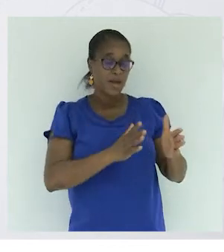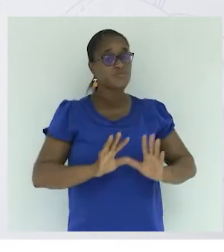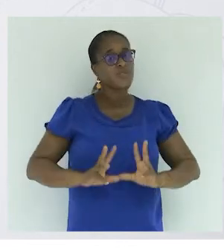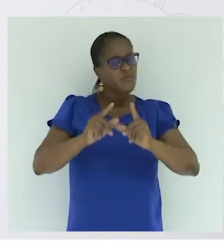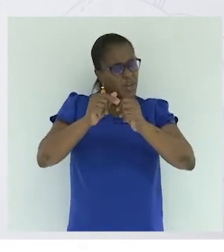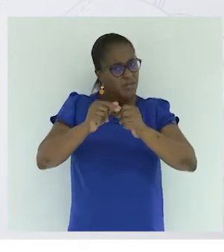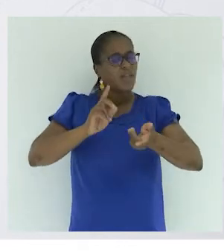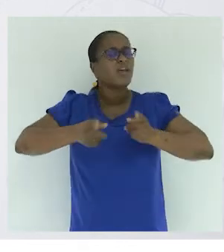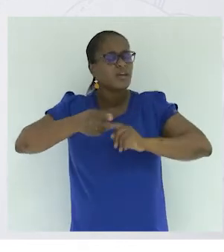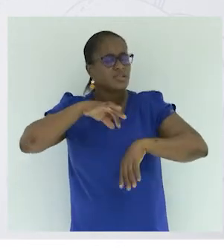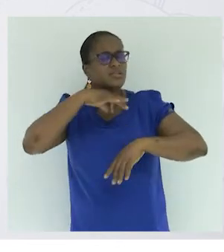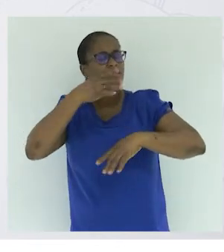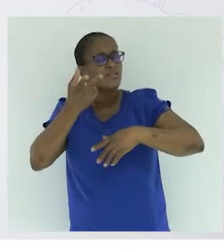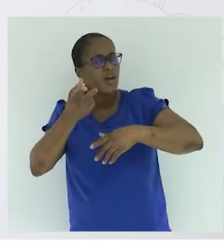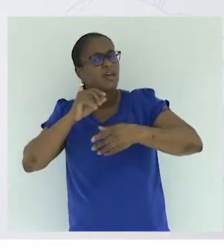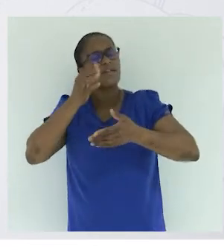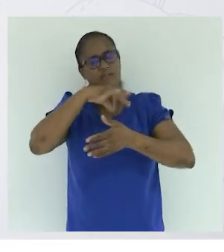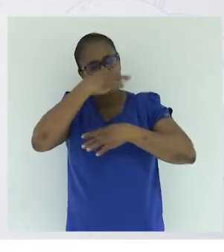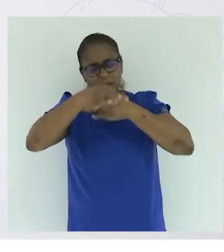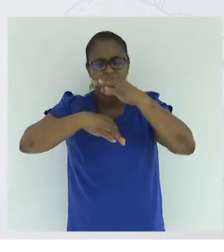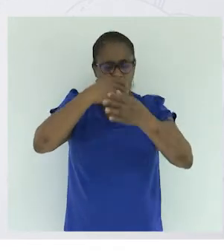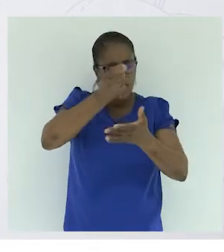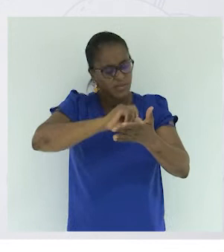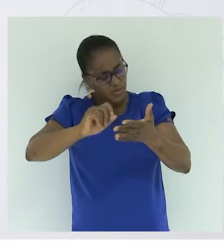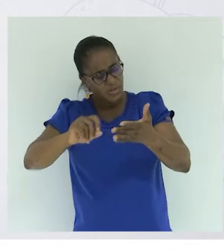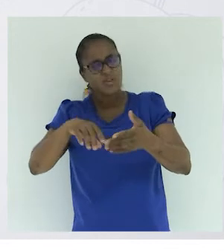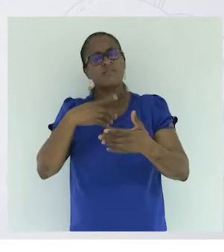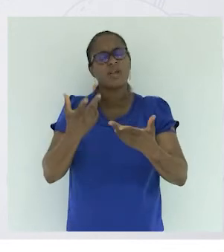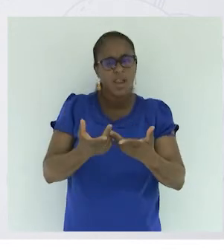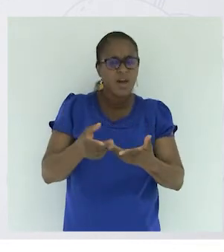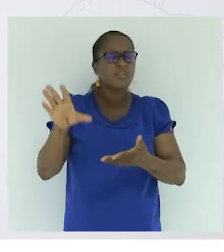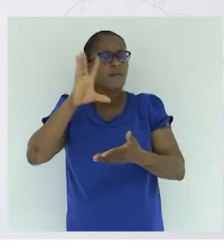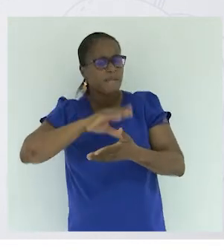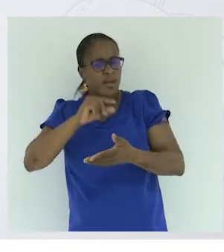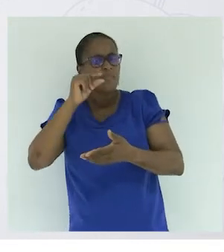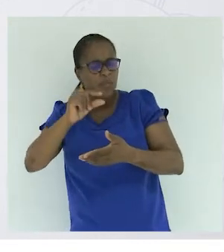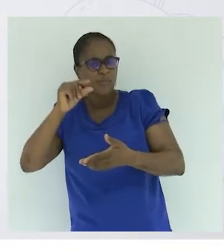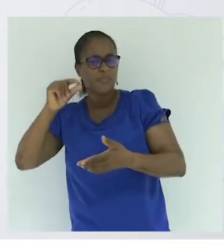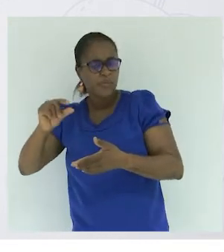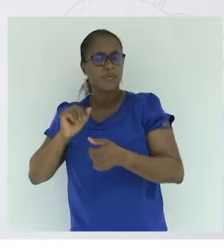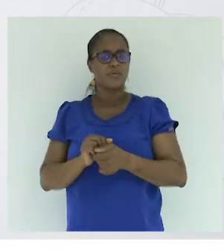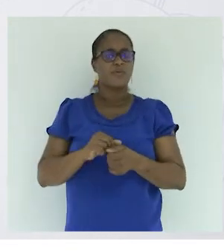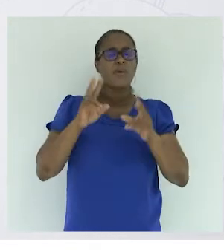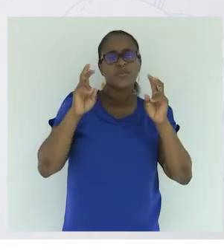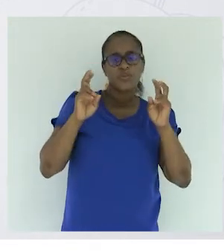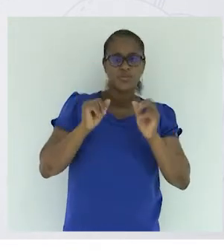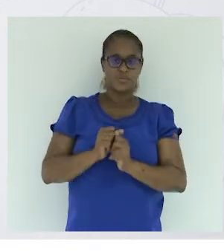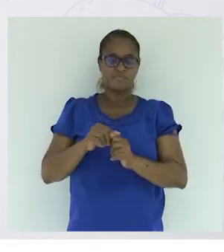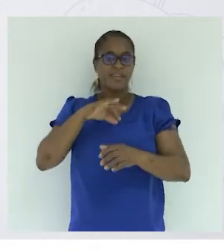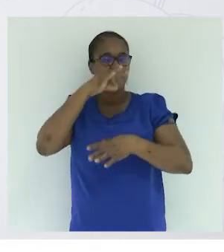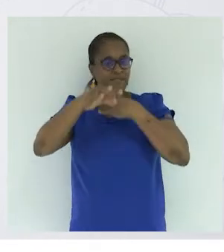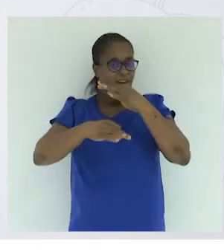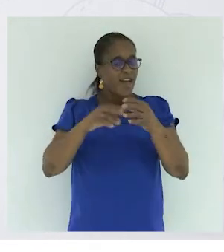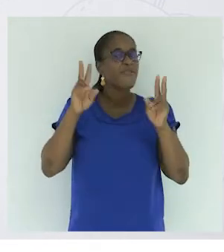é que se vai aprofundar o assunto, falar de forma mais detalhada do assunto. Então, fala-se